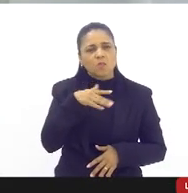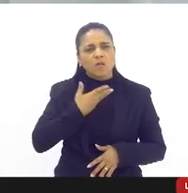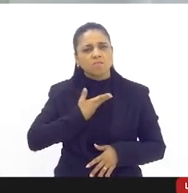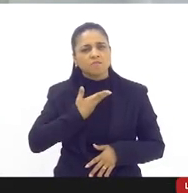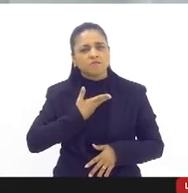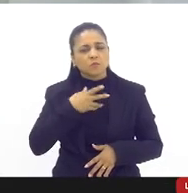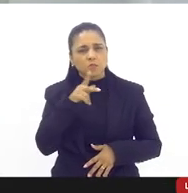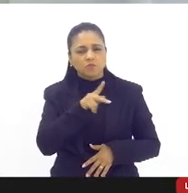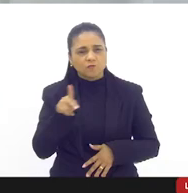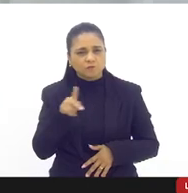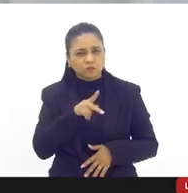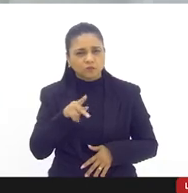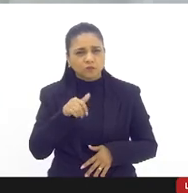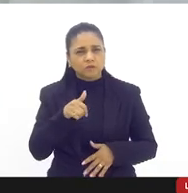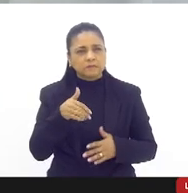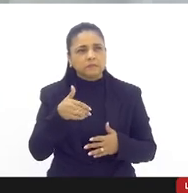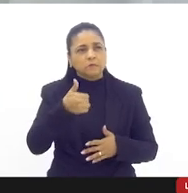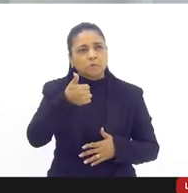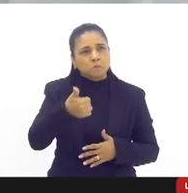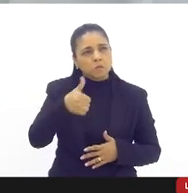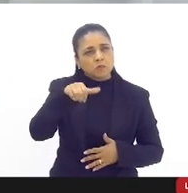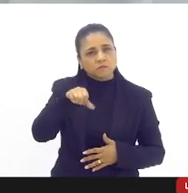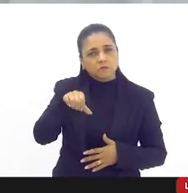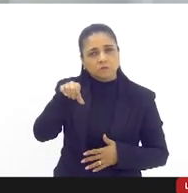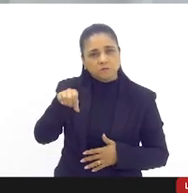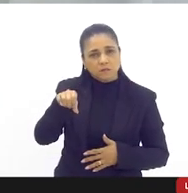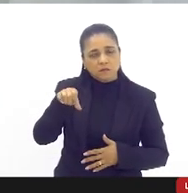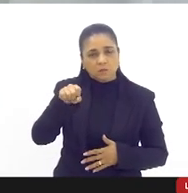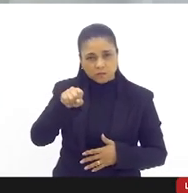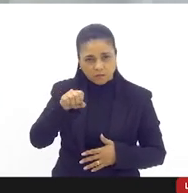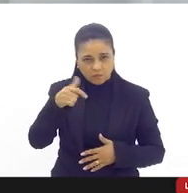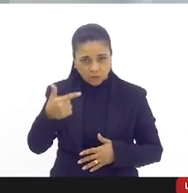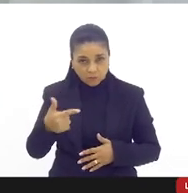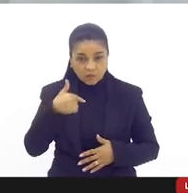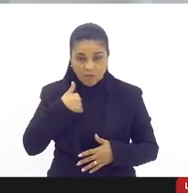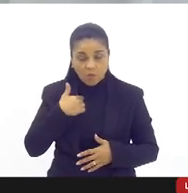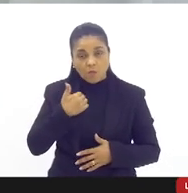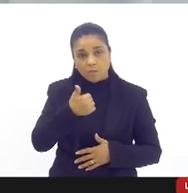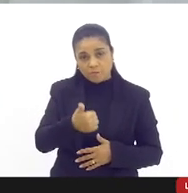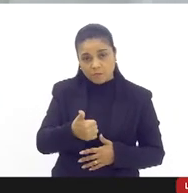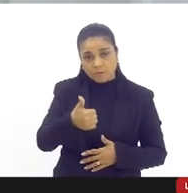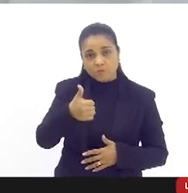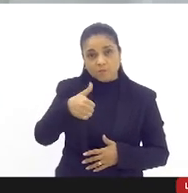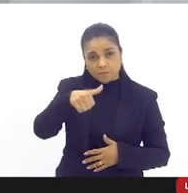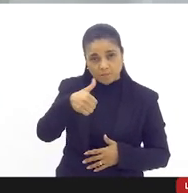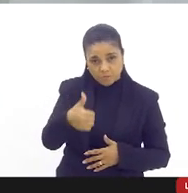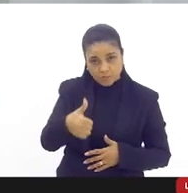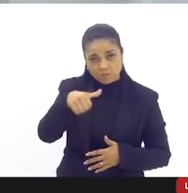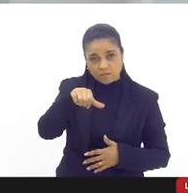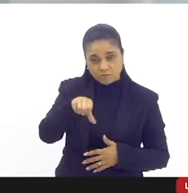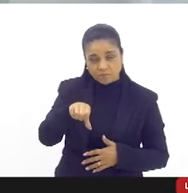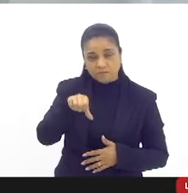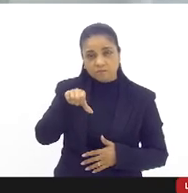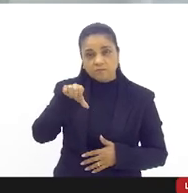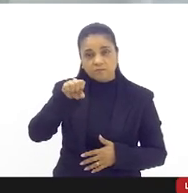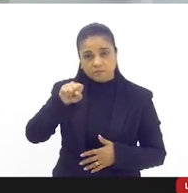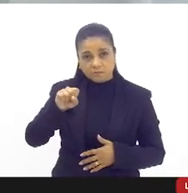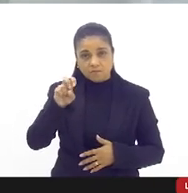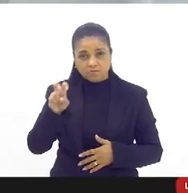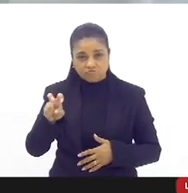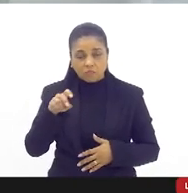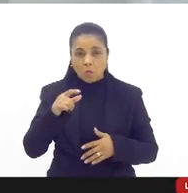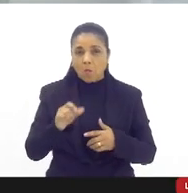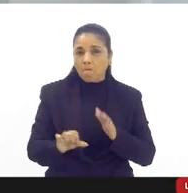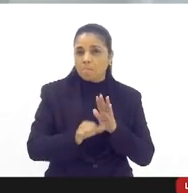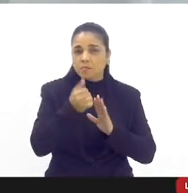desde 1982 eu sou Desde 1985 desde o primeiro concurso do governo Leonel